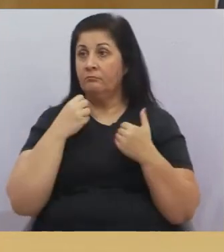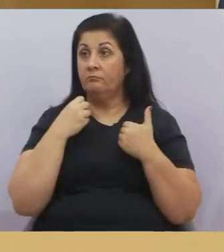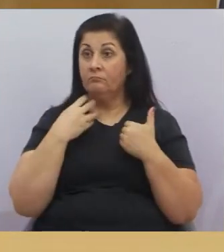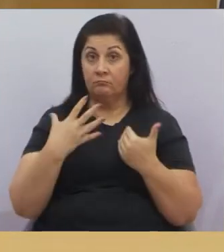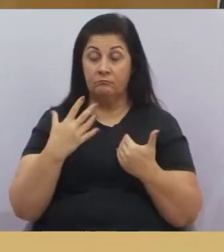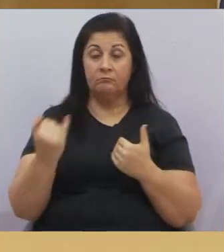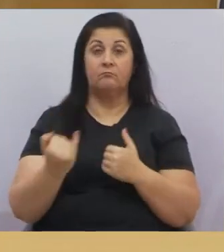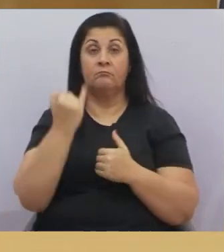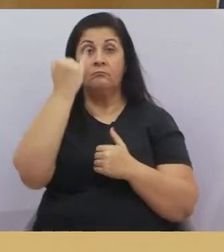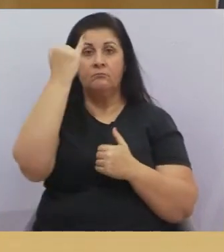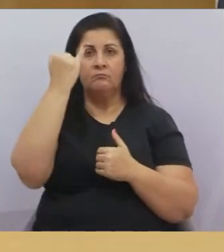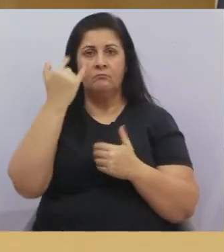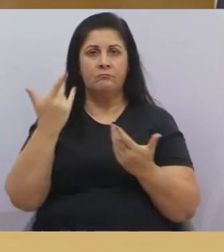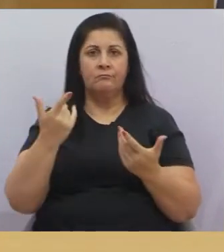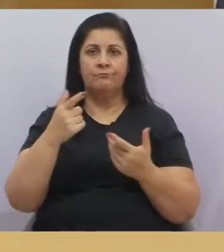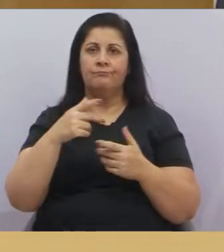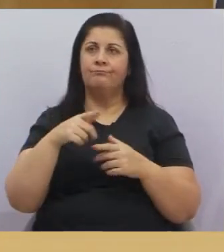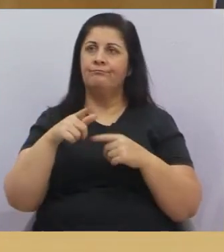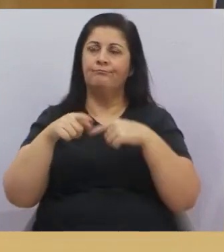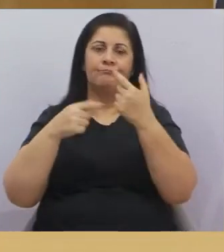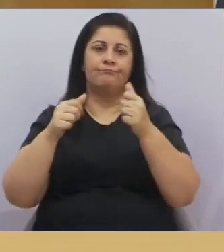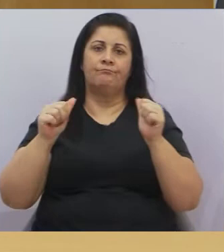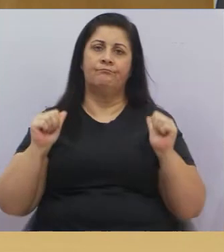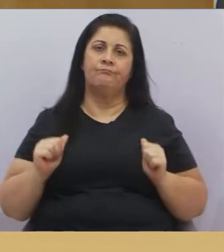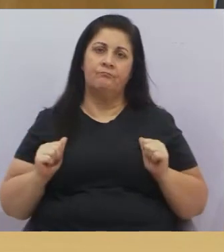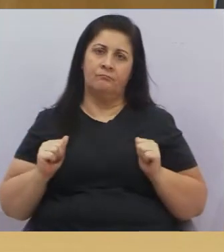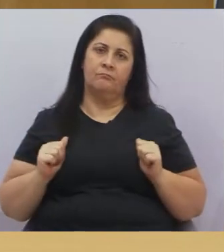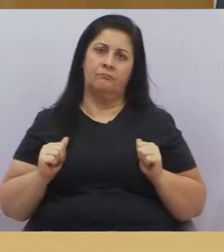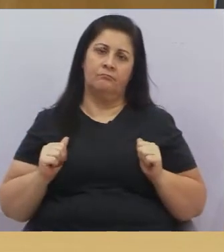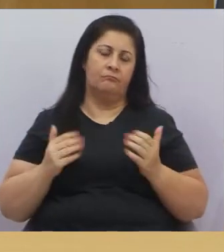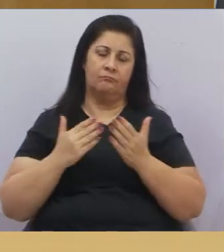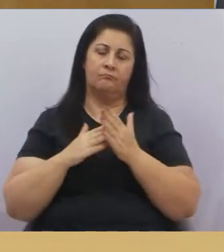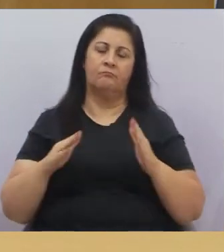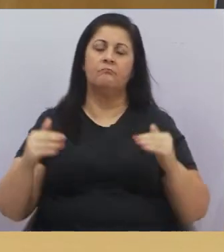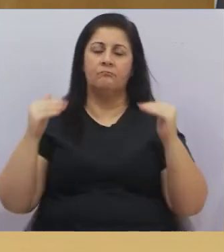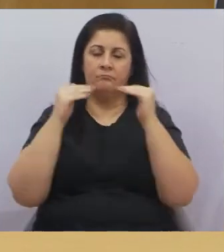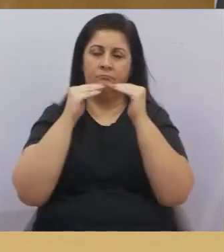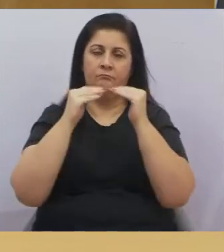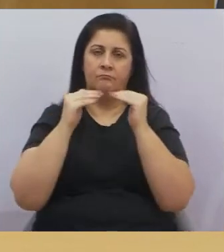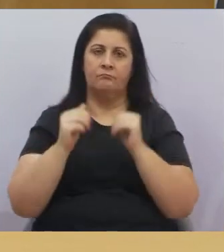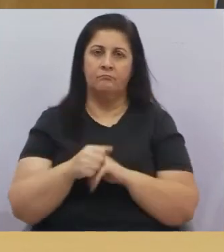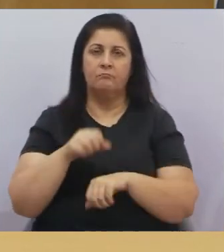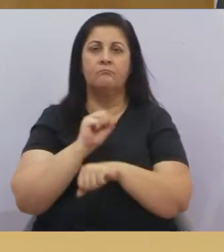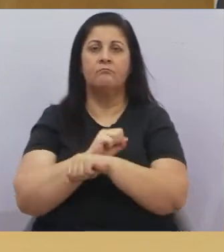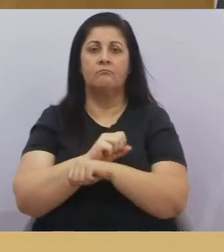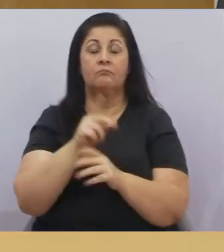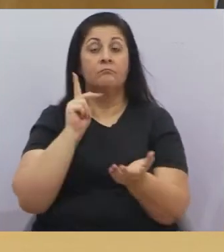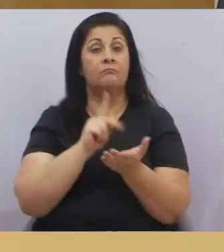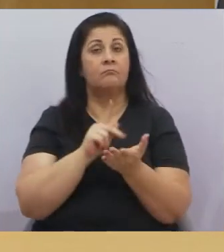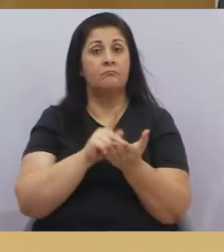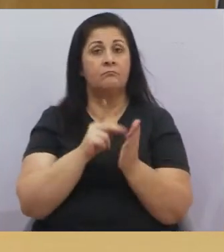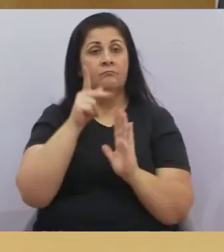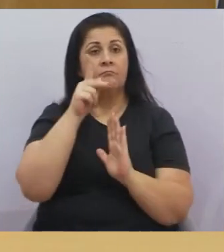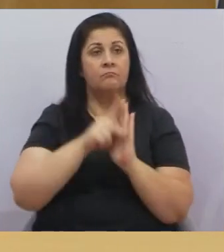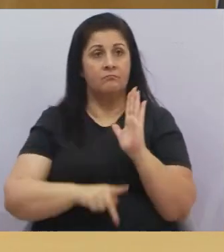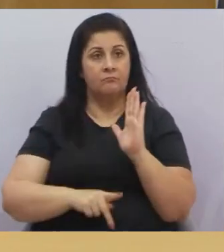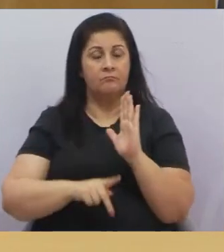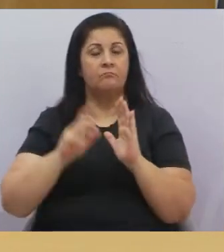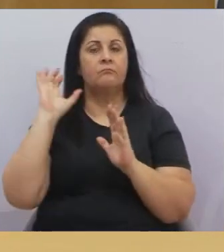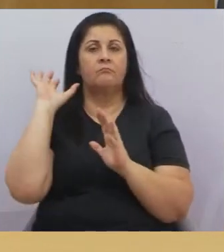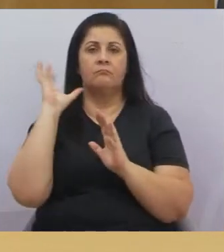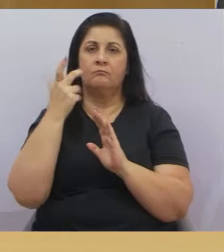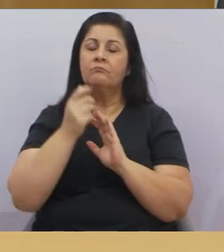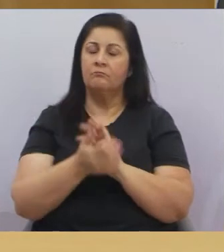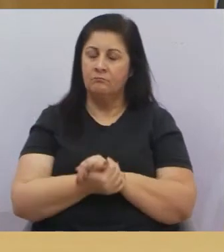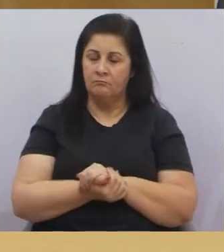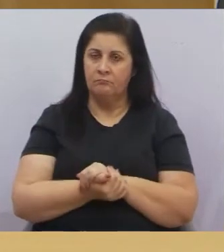grande importância, e não ir para frente, não resolve. Então, meu voto é favorável, eu espero que realmente esse projeto funcione